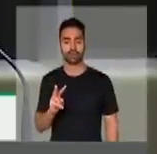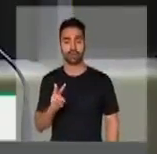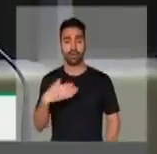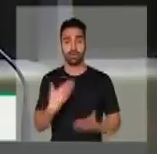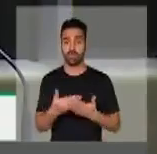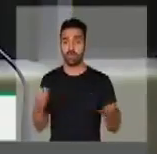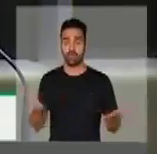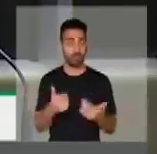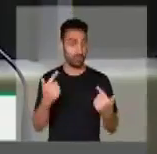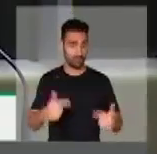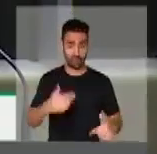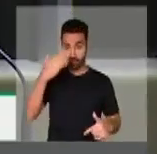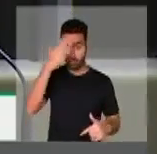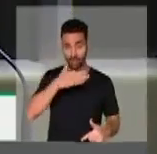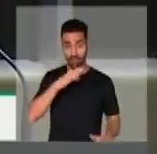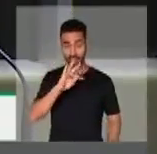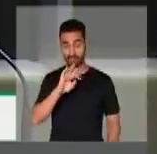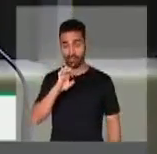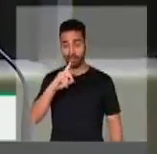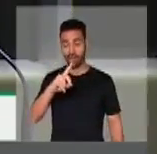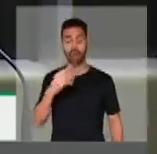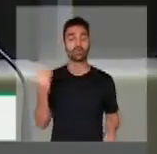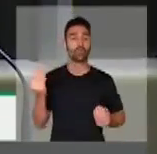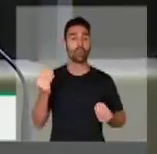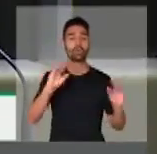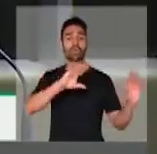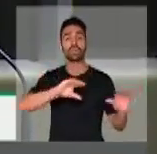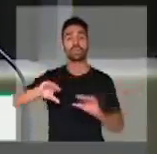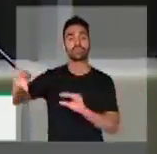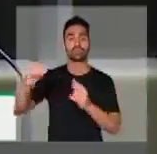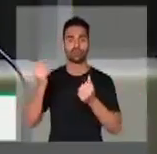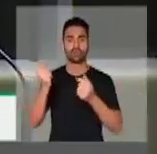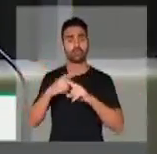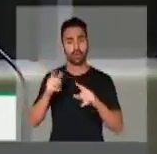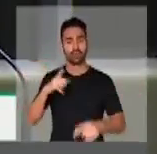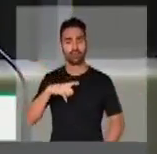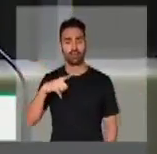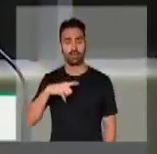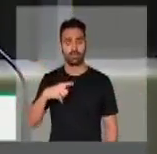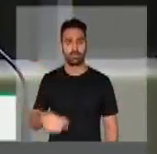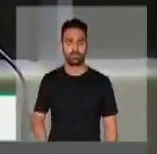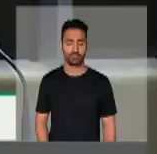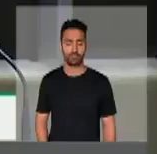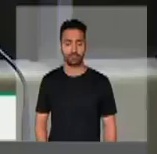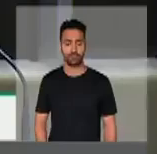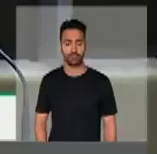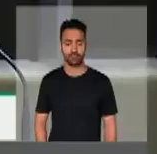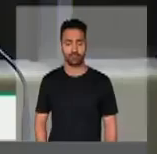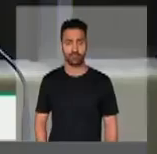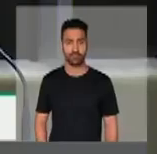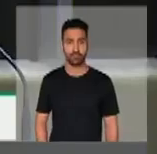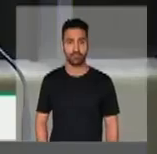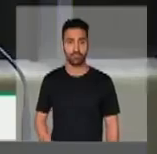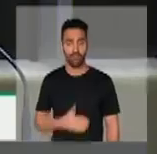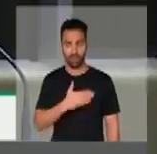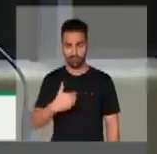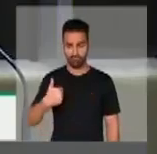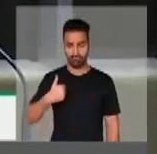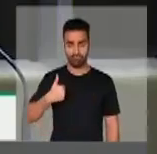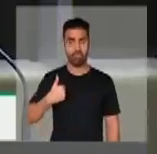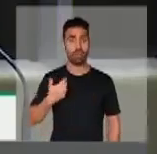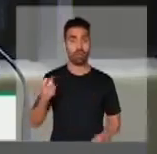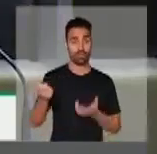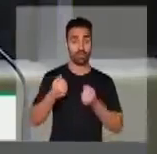a prova do TED, não tem como foi feita essa transferência, mas tem como a atual primeira-dama